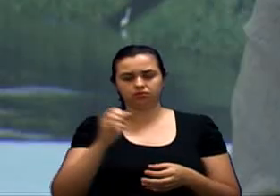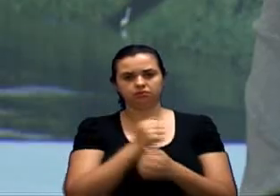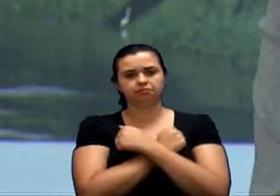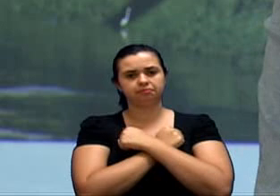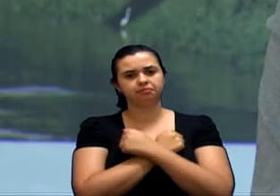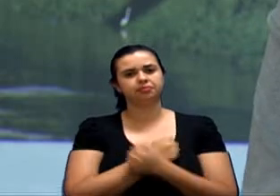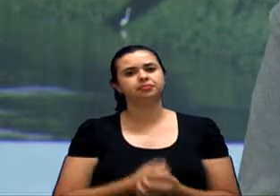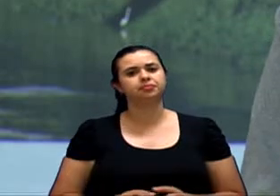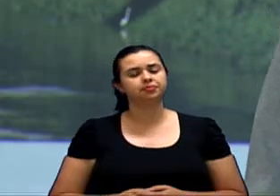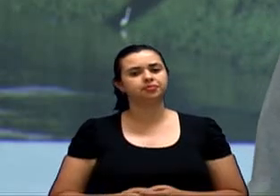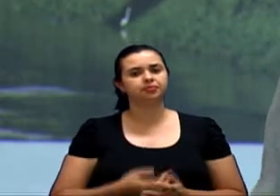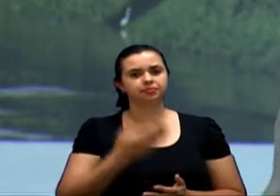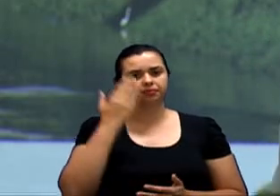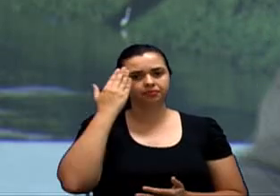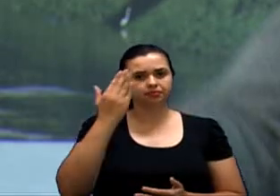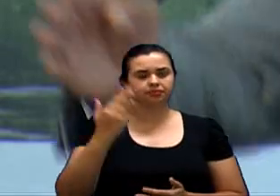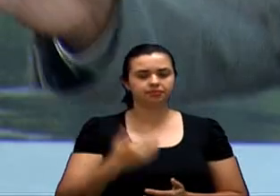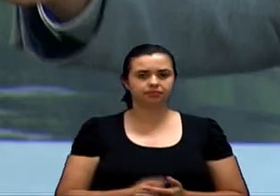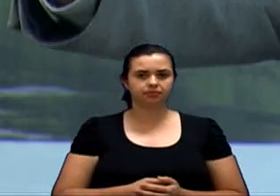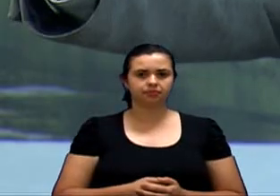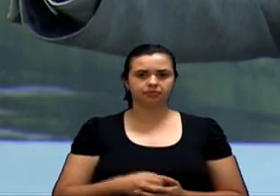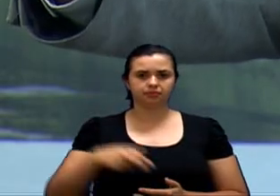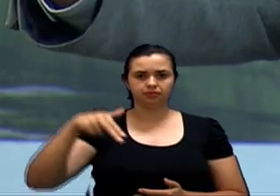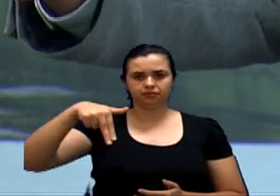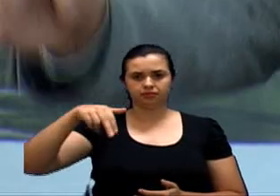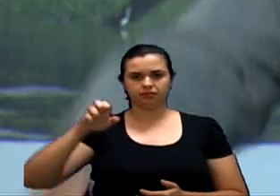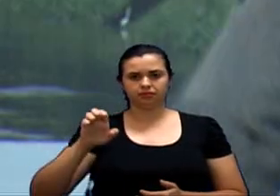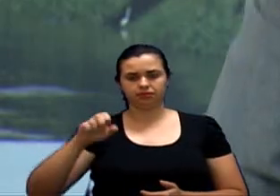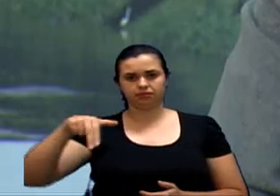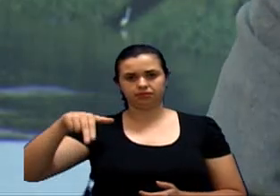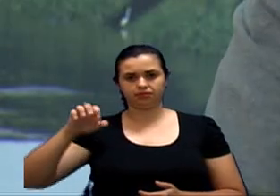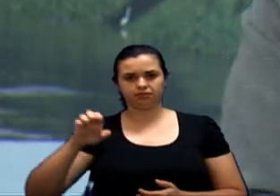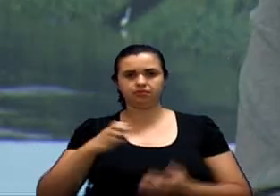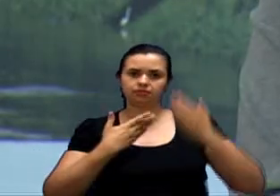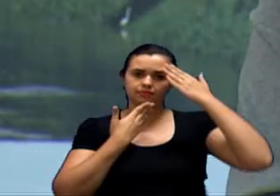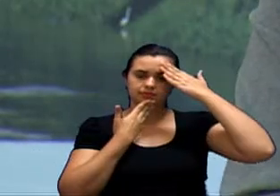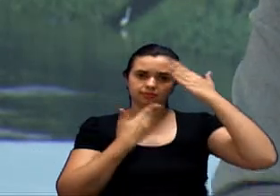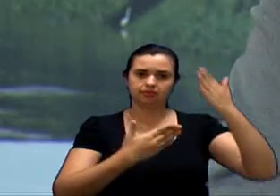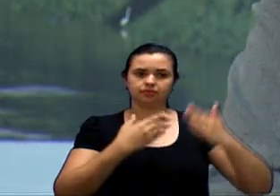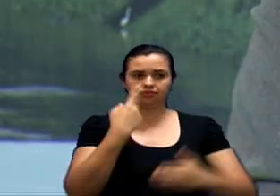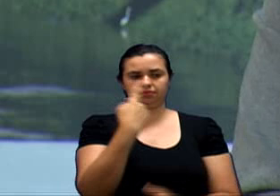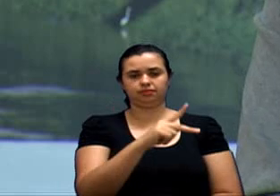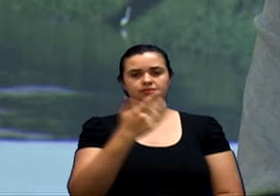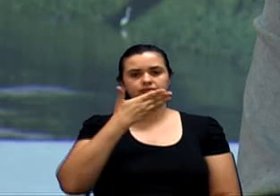vereador João. Nenê, quero só mais uma vez agradecer ao seu pai, viu, Nenê?